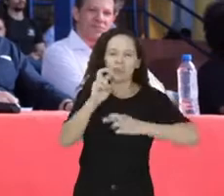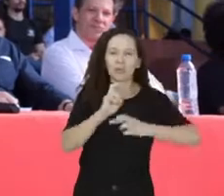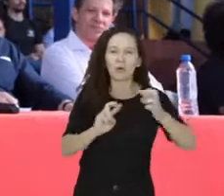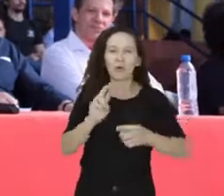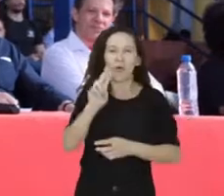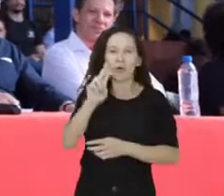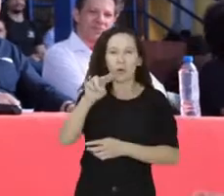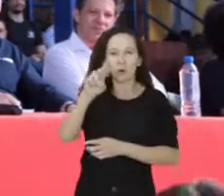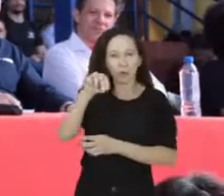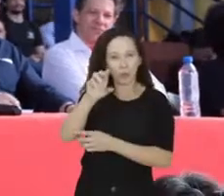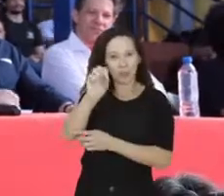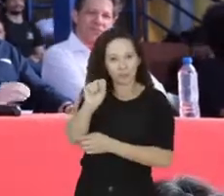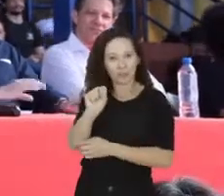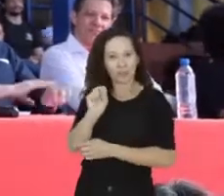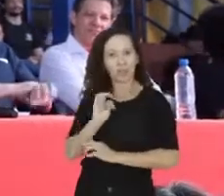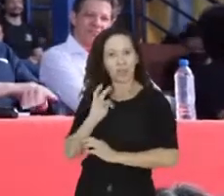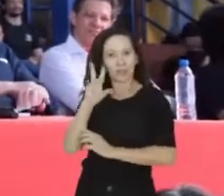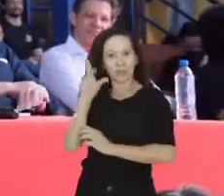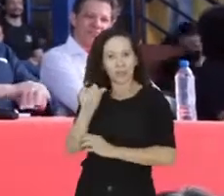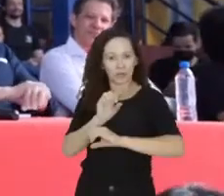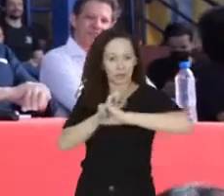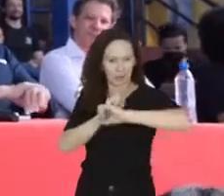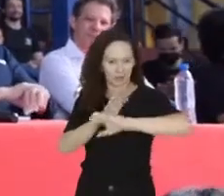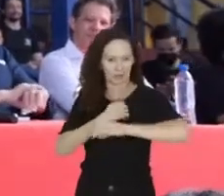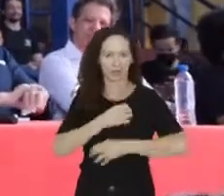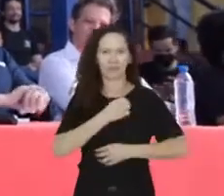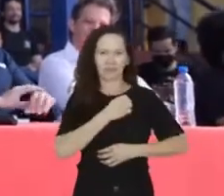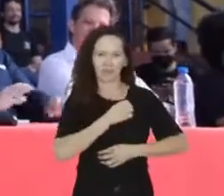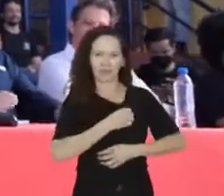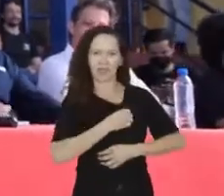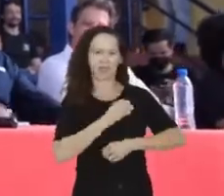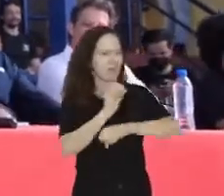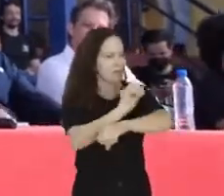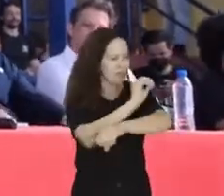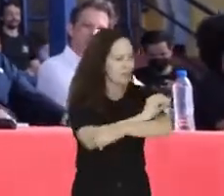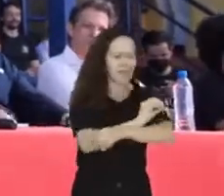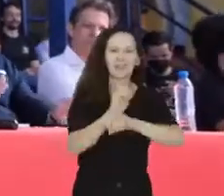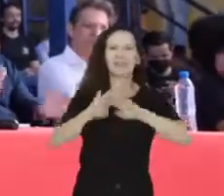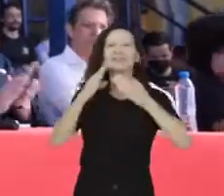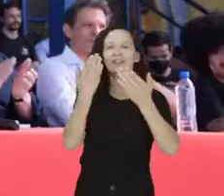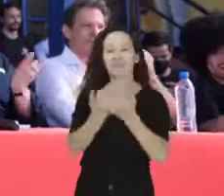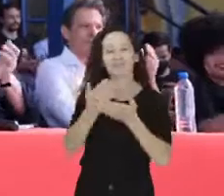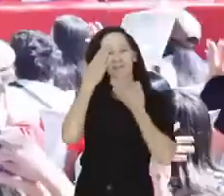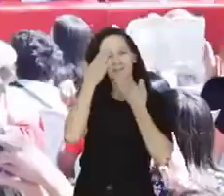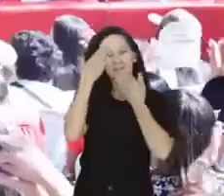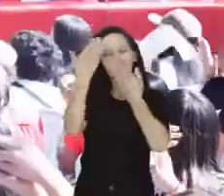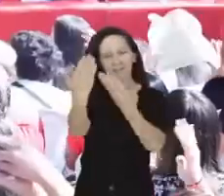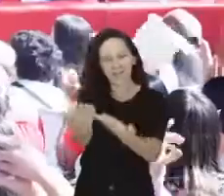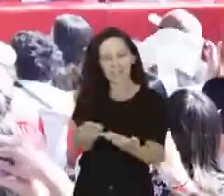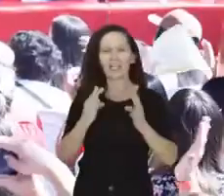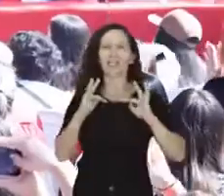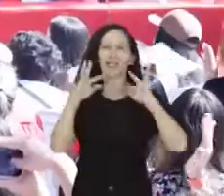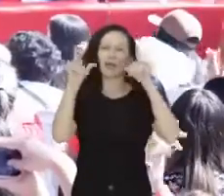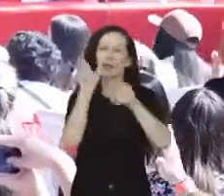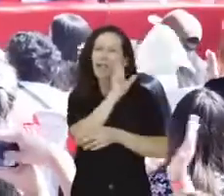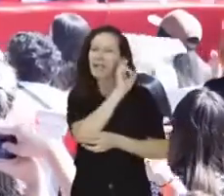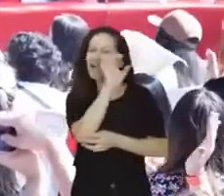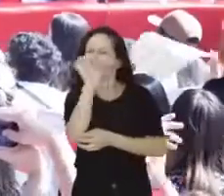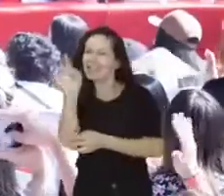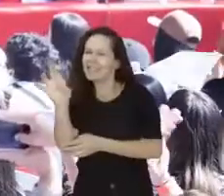educadores do CCA, das educadoras da creche, das escolas. Eu agradeço muito todos vocês. Palmas para a